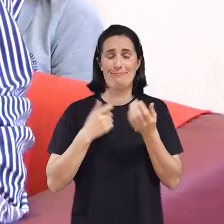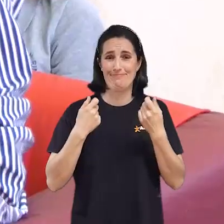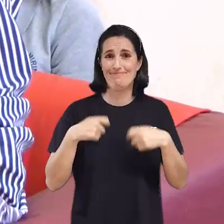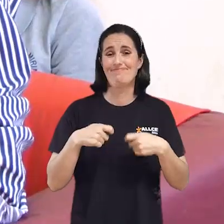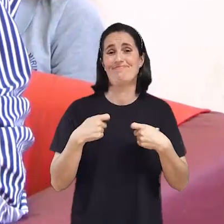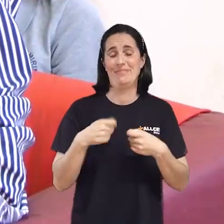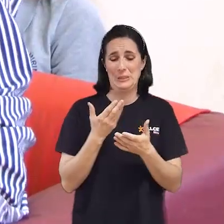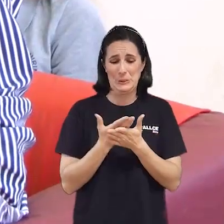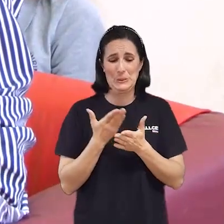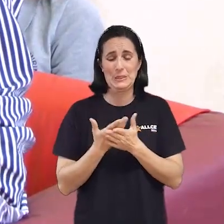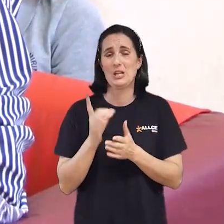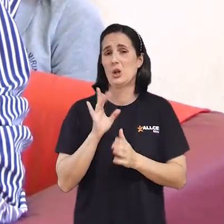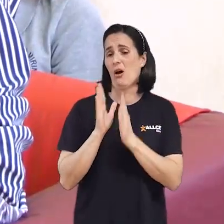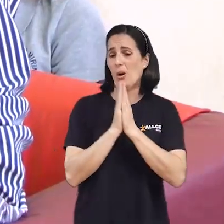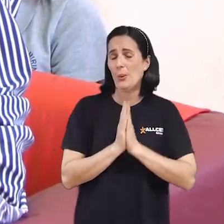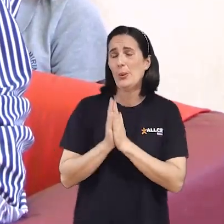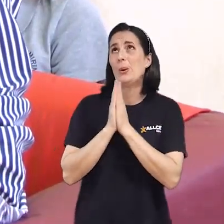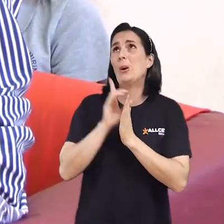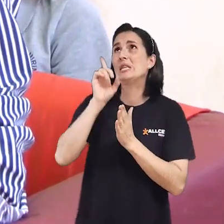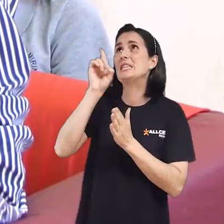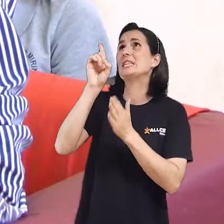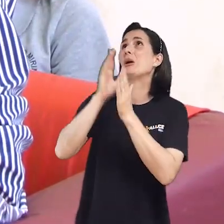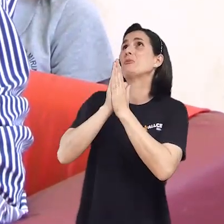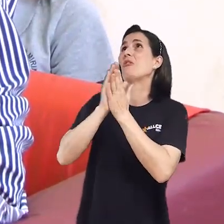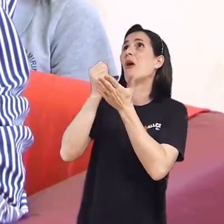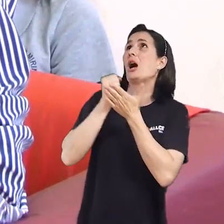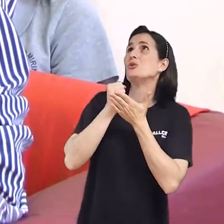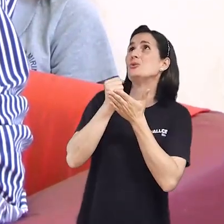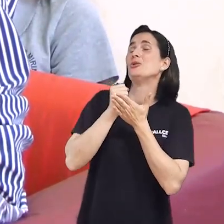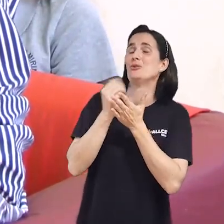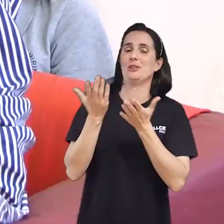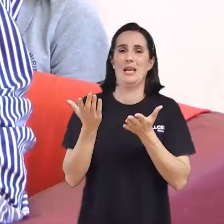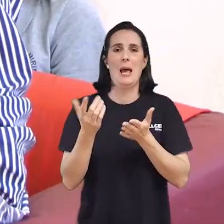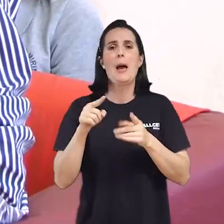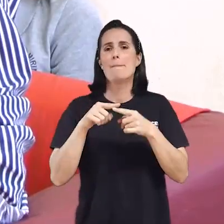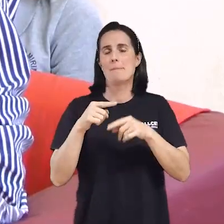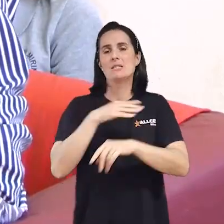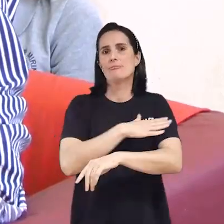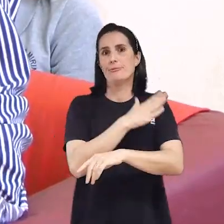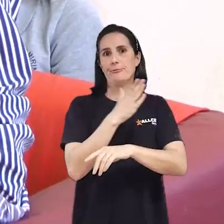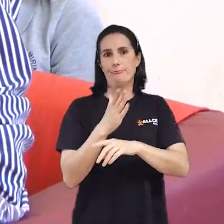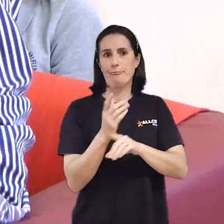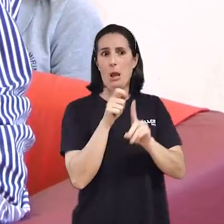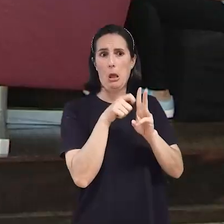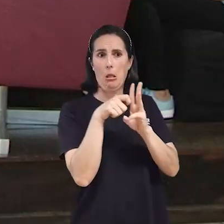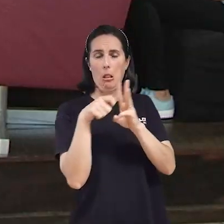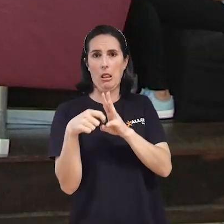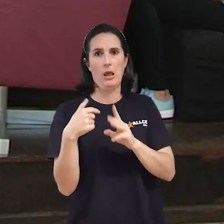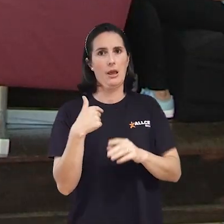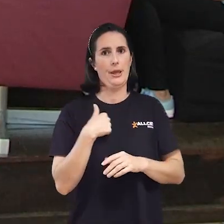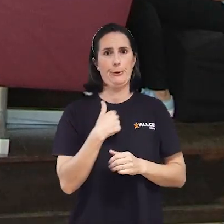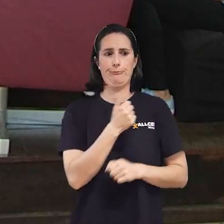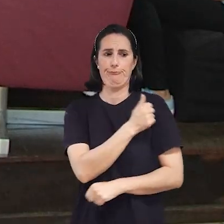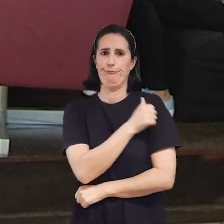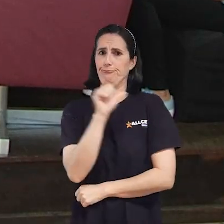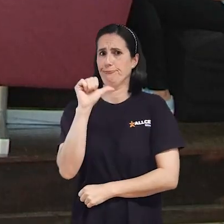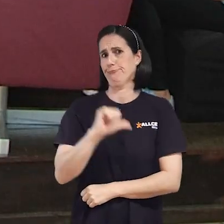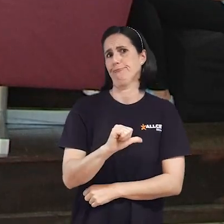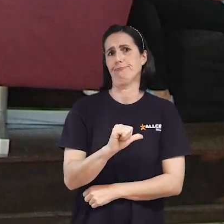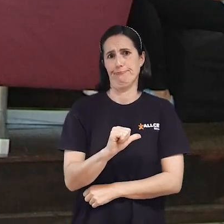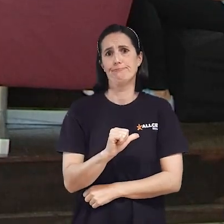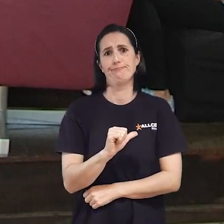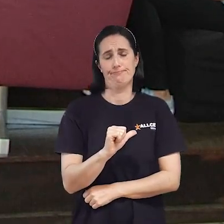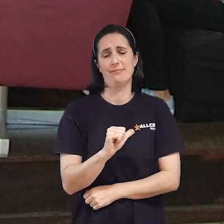nota, era muita nota que precisava e aí era só oração, pedia para Deus ajudar. Mas durante o ano